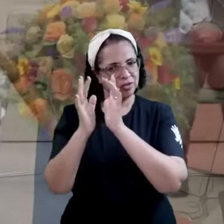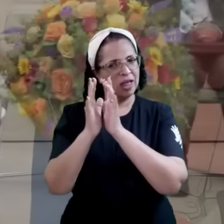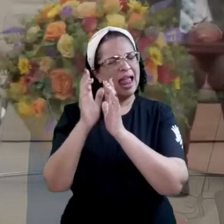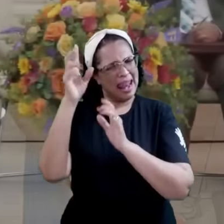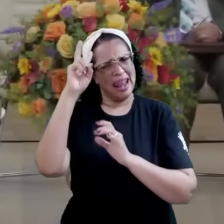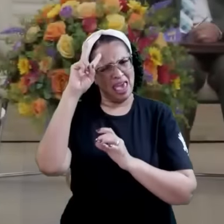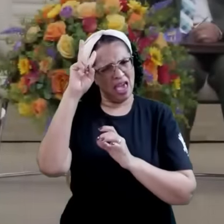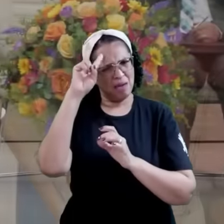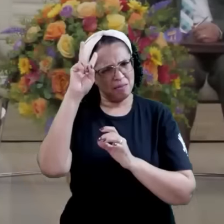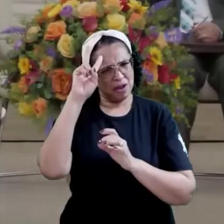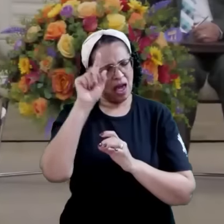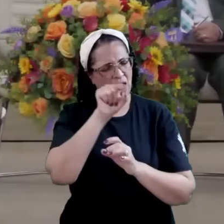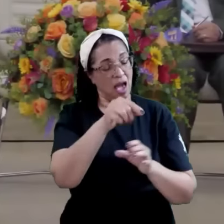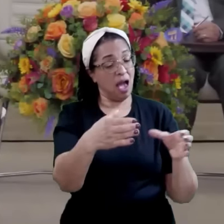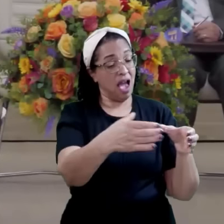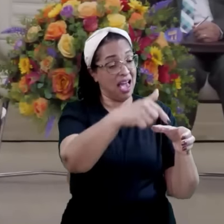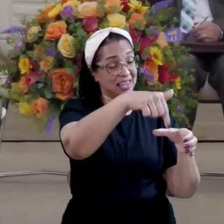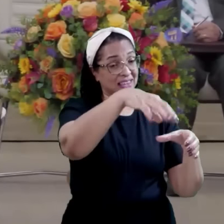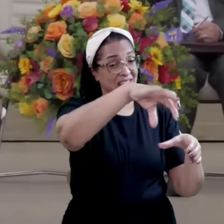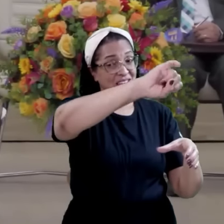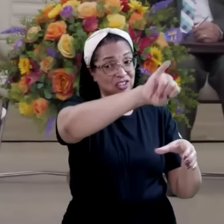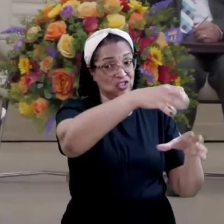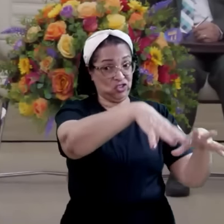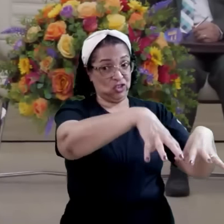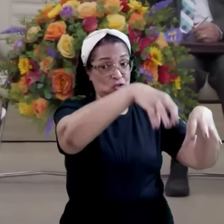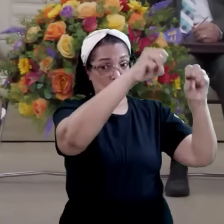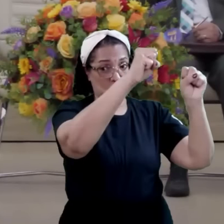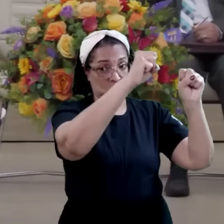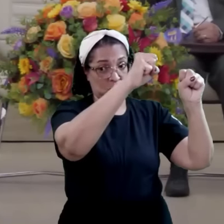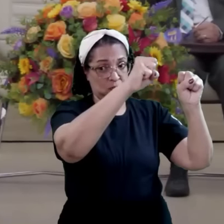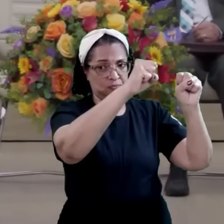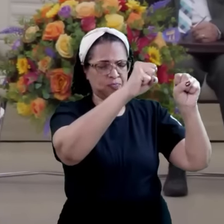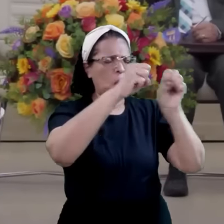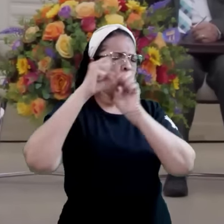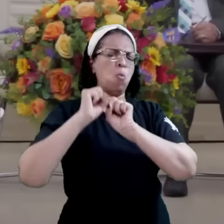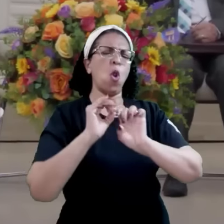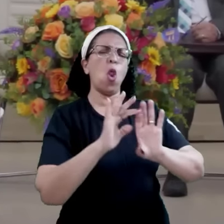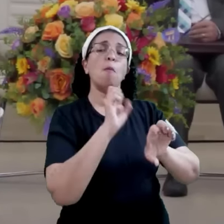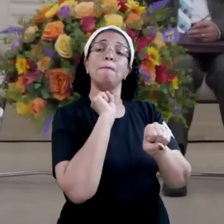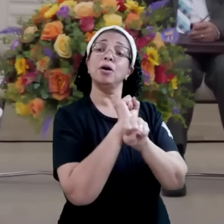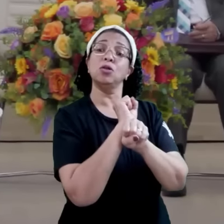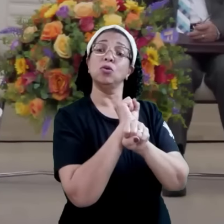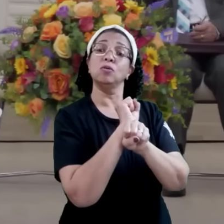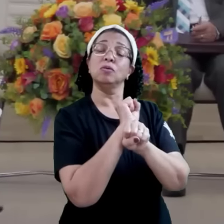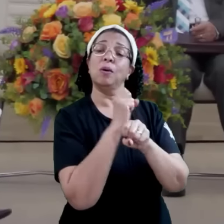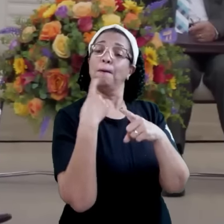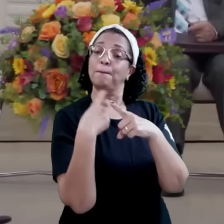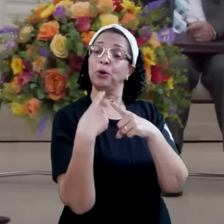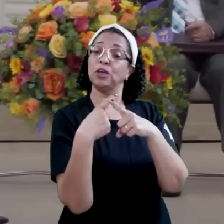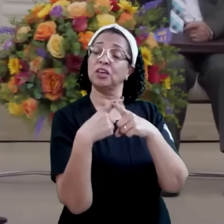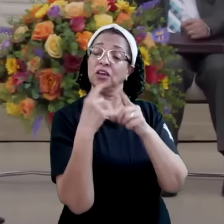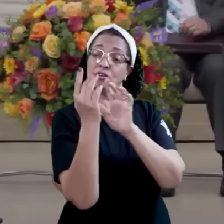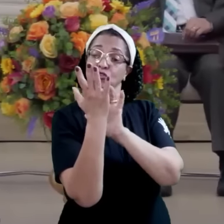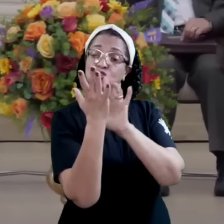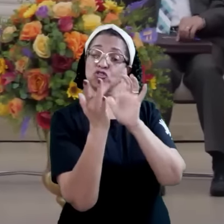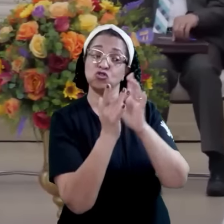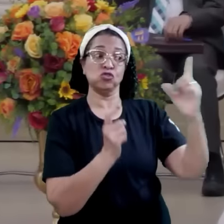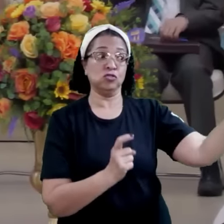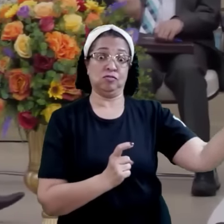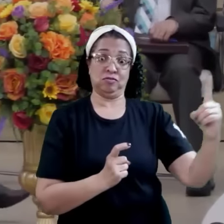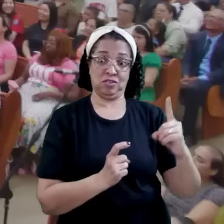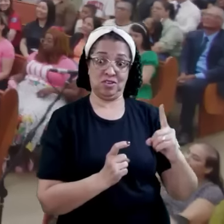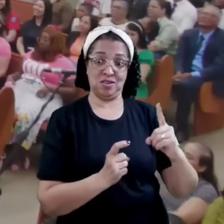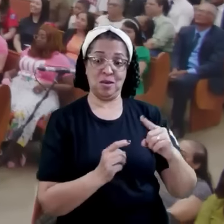em Jericó por quê Porque é igual o culto tem gente que veio porque veio tem gente que não sabe nem porque ele veio mas ele